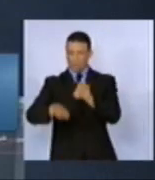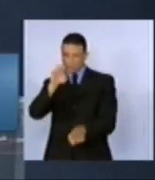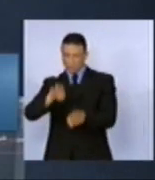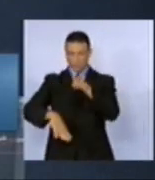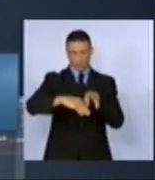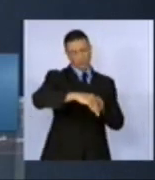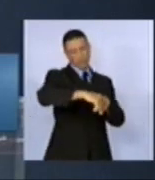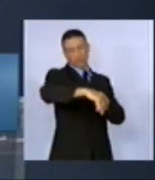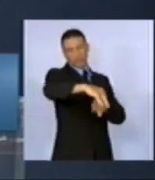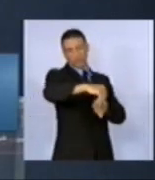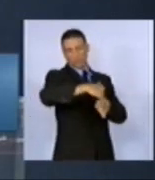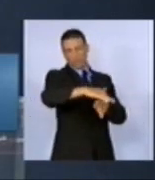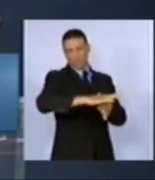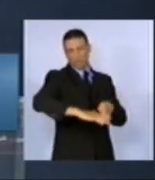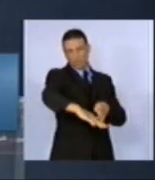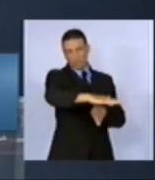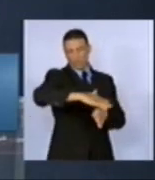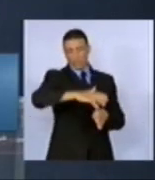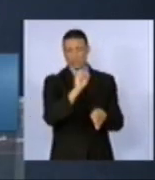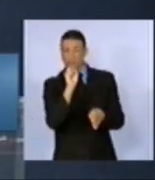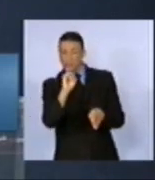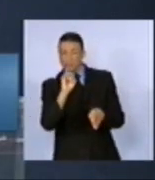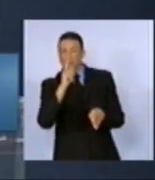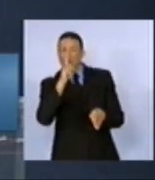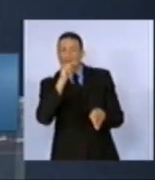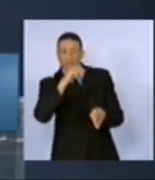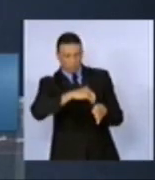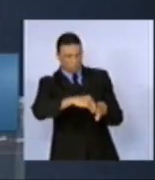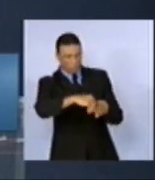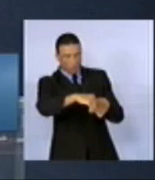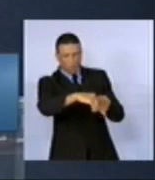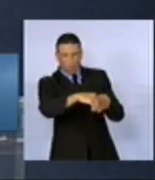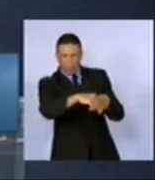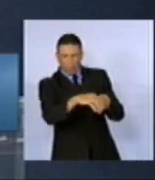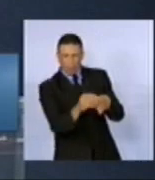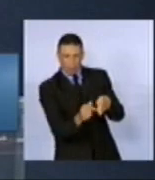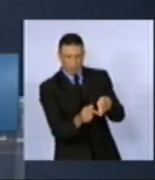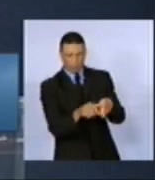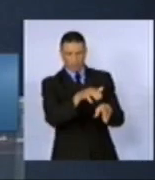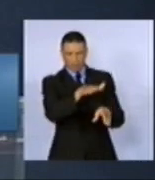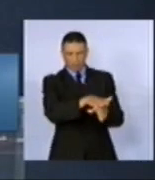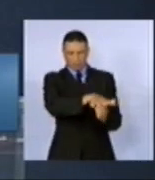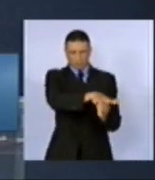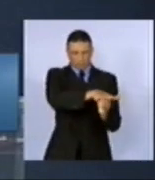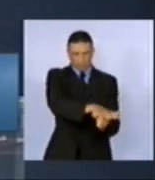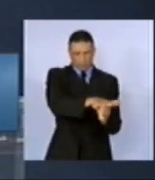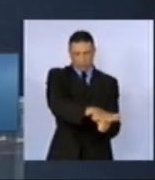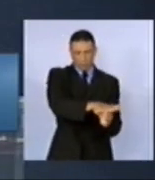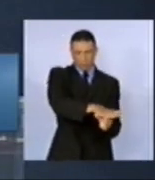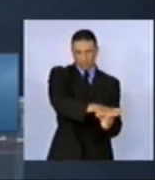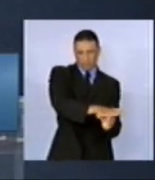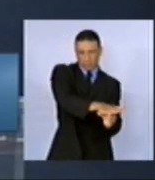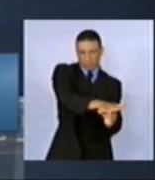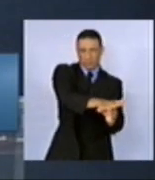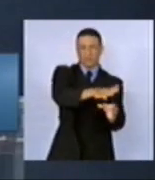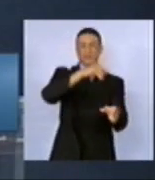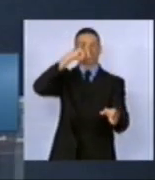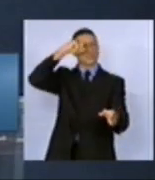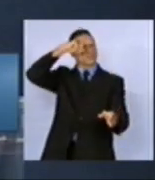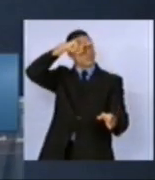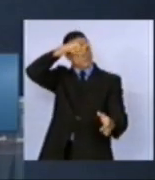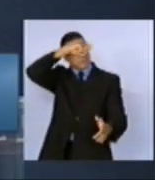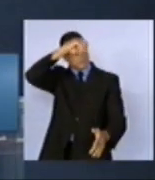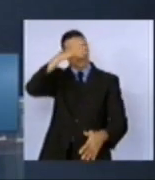mas é especialmente tá molhado solo tá muito úmido compactação problemas sério Ok